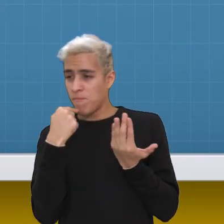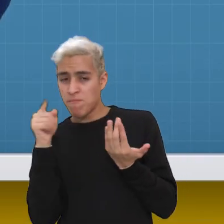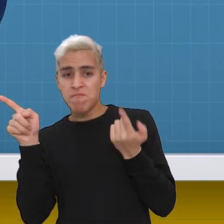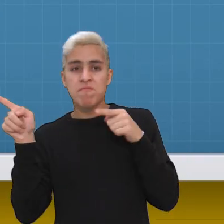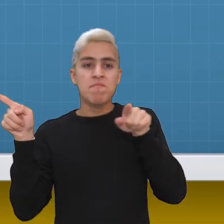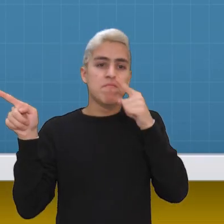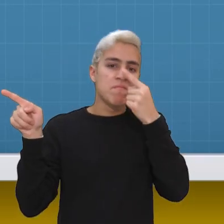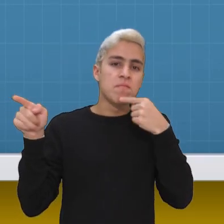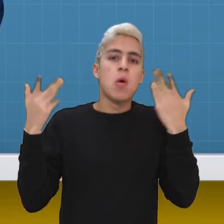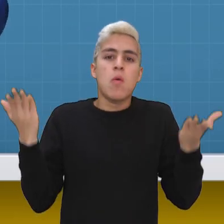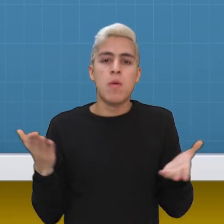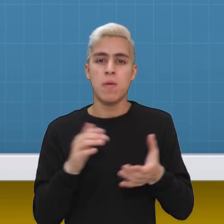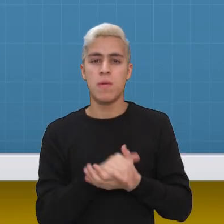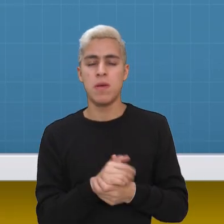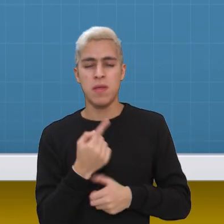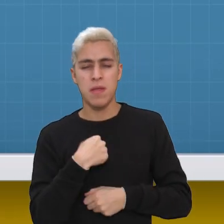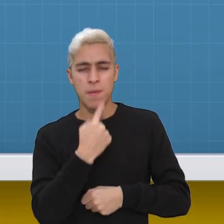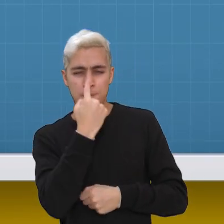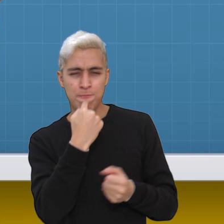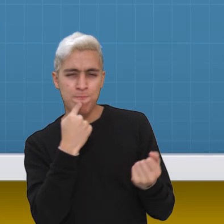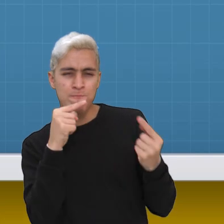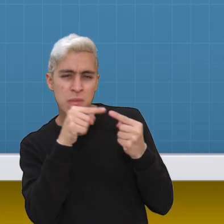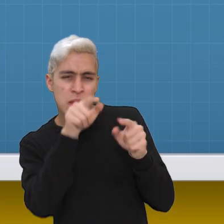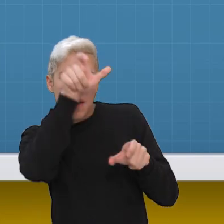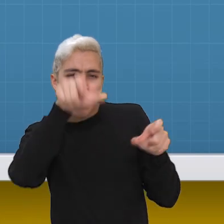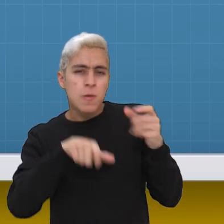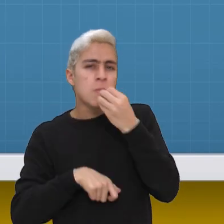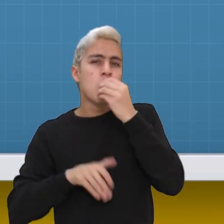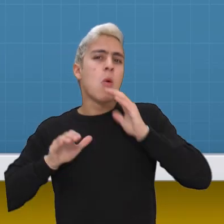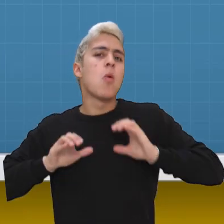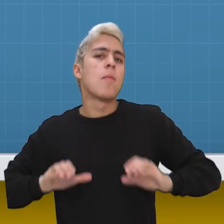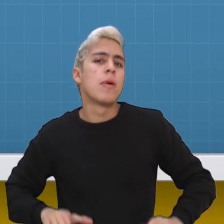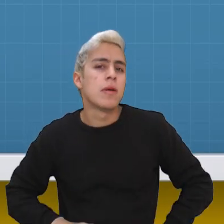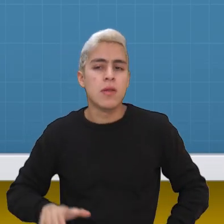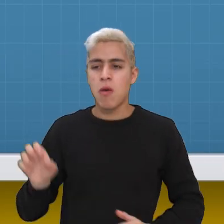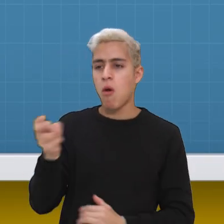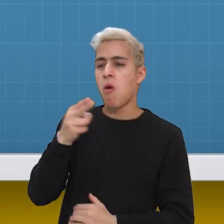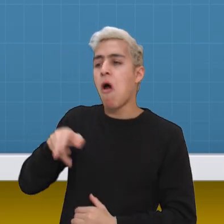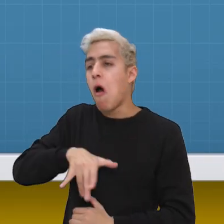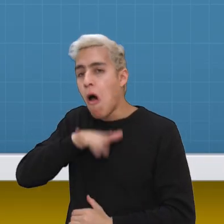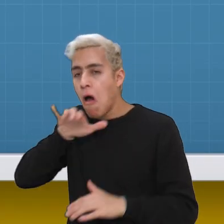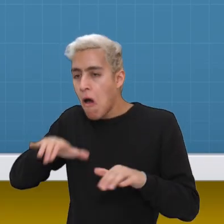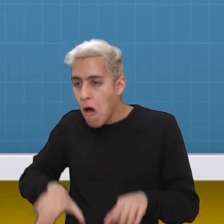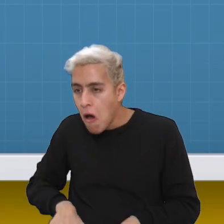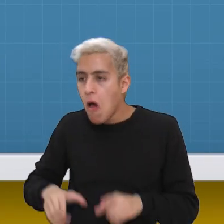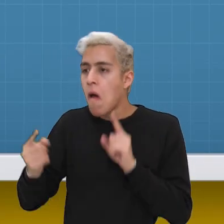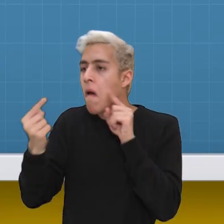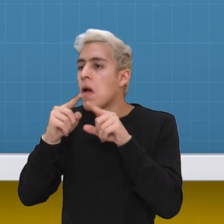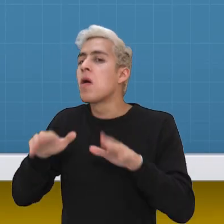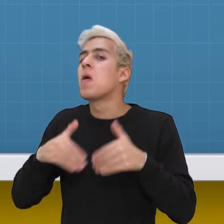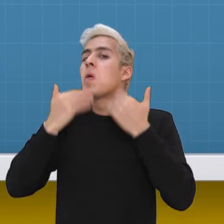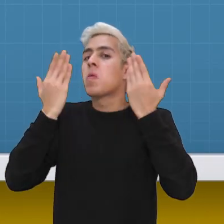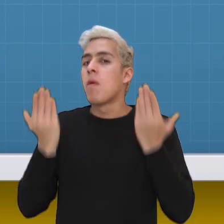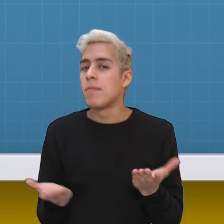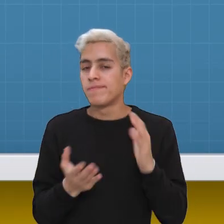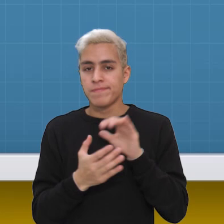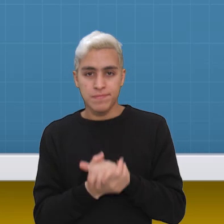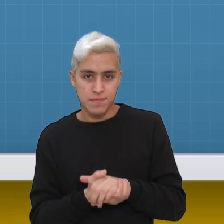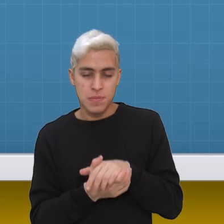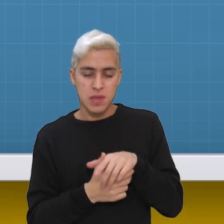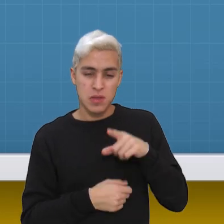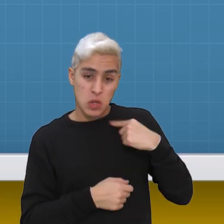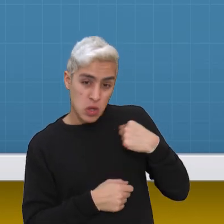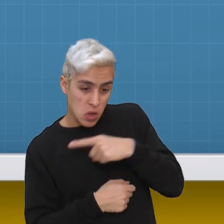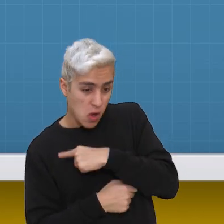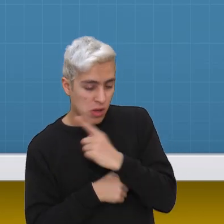Eu me identifico mais com as pessoas que têm bons comportamentos ou maus comportamentos. Enfim, a